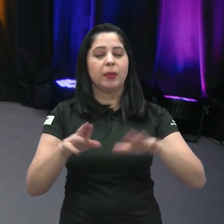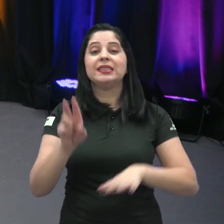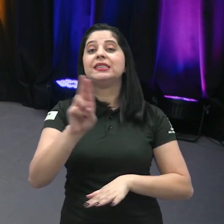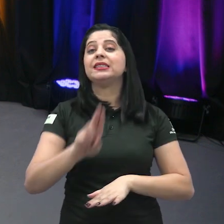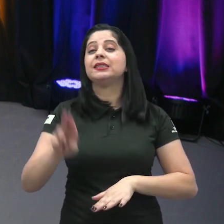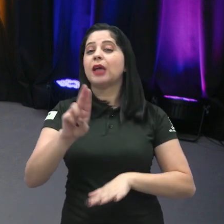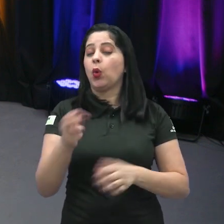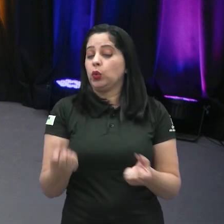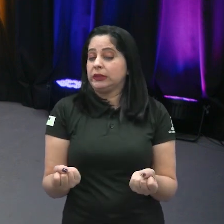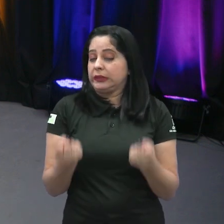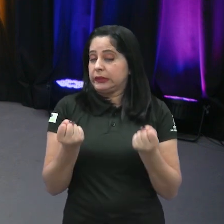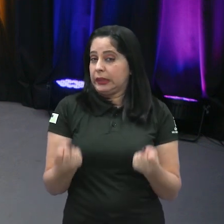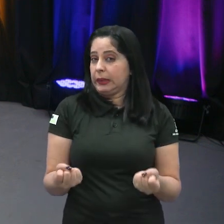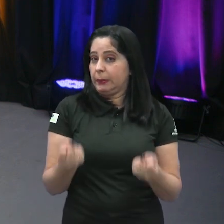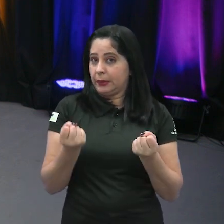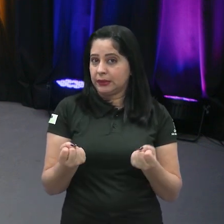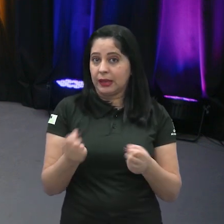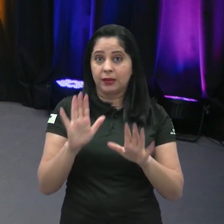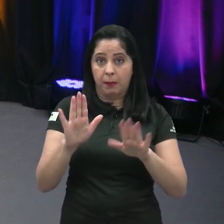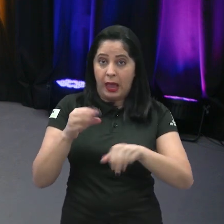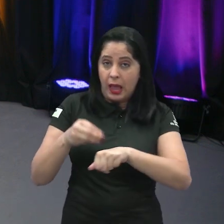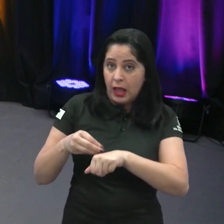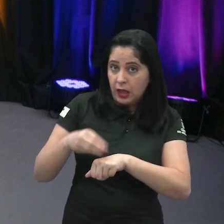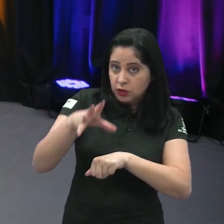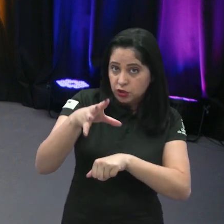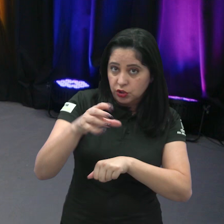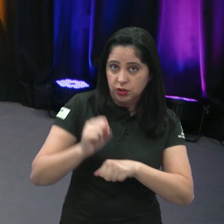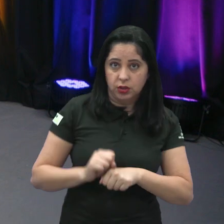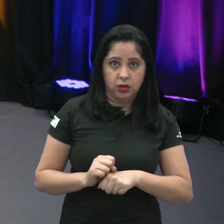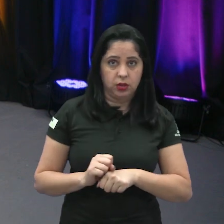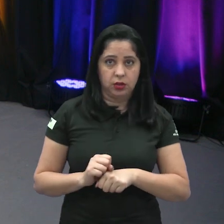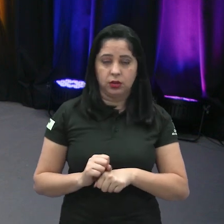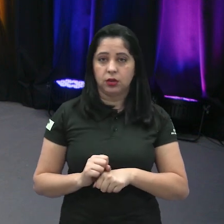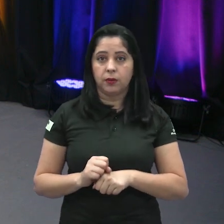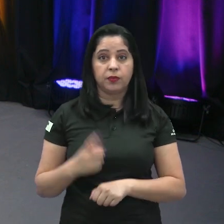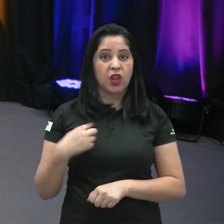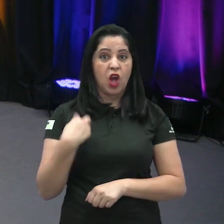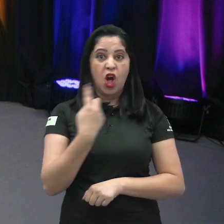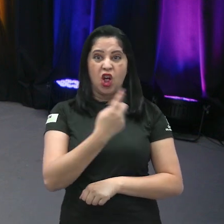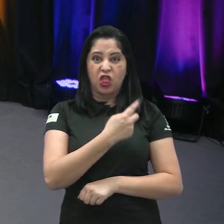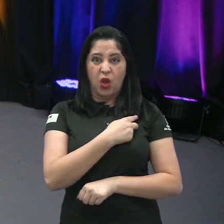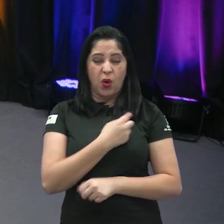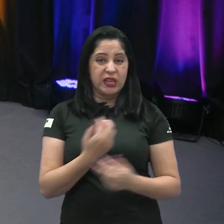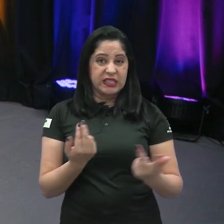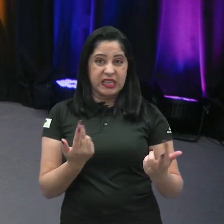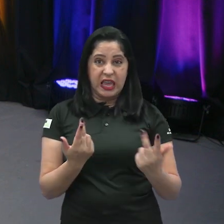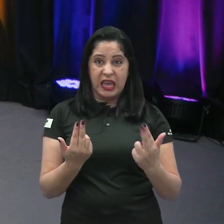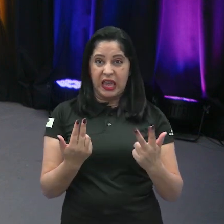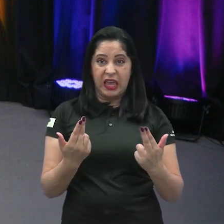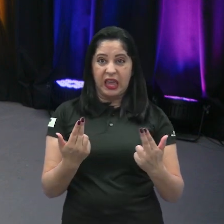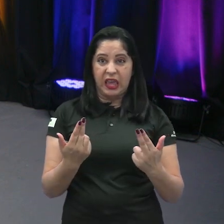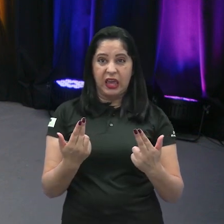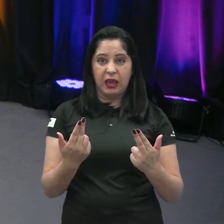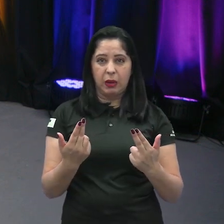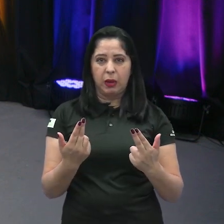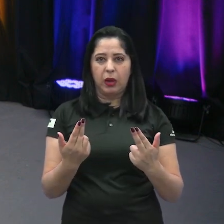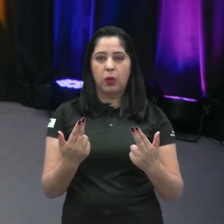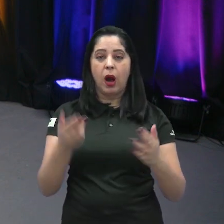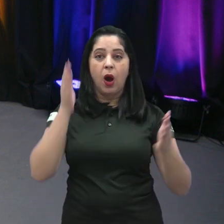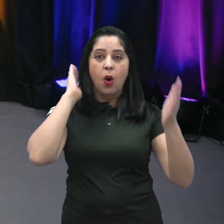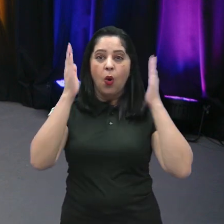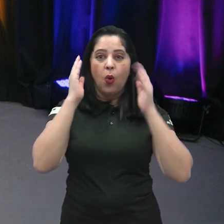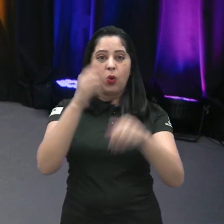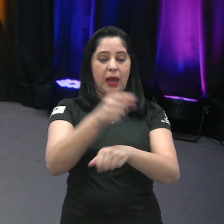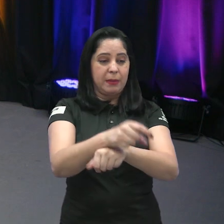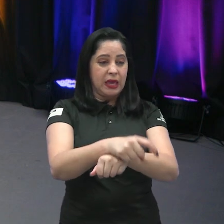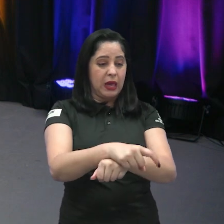uma carga. Lembre-se, eu dou uma dica para todo mundo. Nós não somos guindastes para levantar